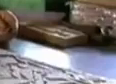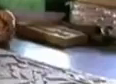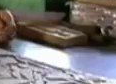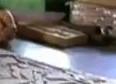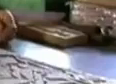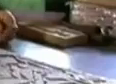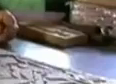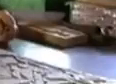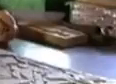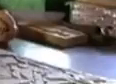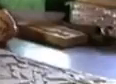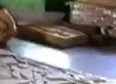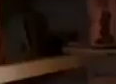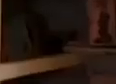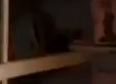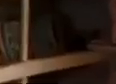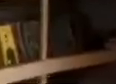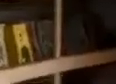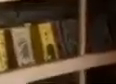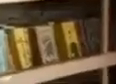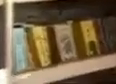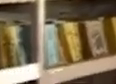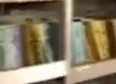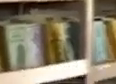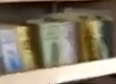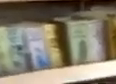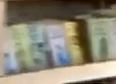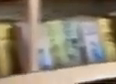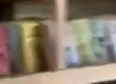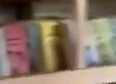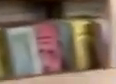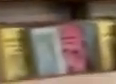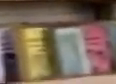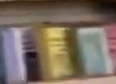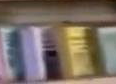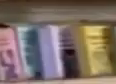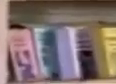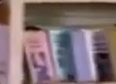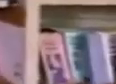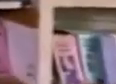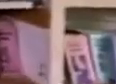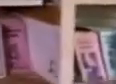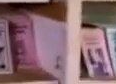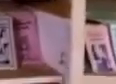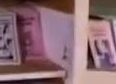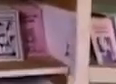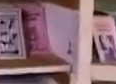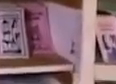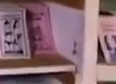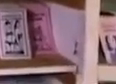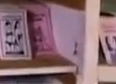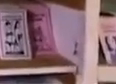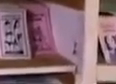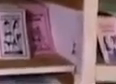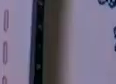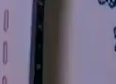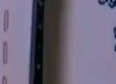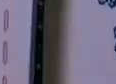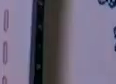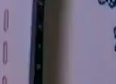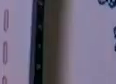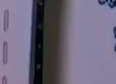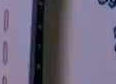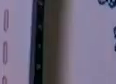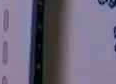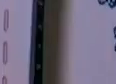levava, era o jornalismo nosso. Eu entendi de comprar e vender o cordel, pelas praças, pelas feiras, me dei muito bem.